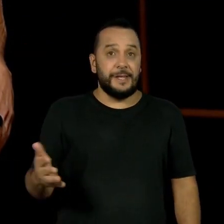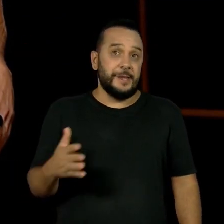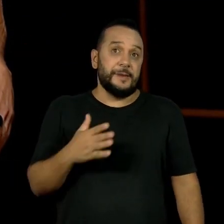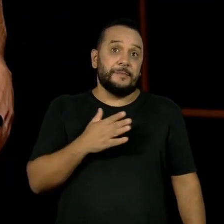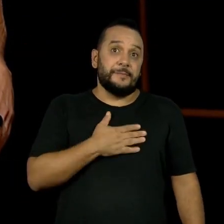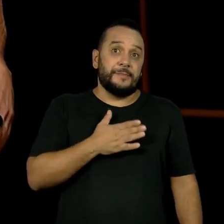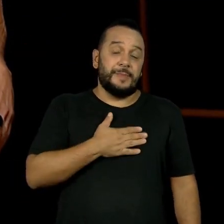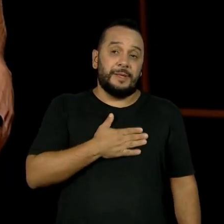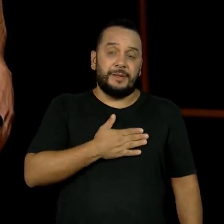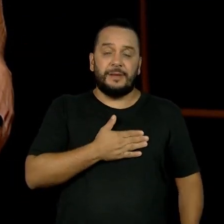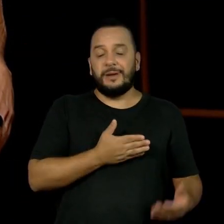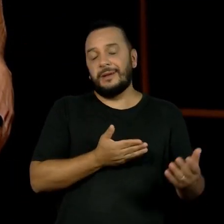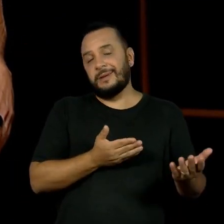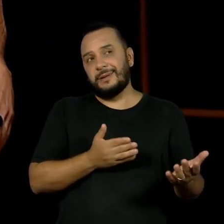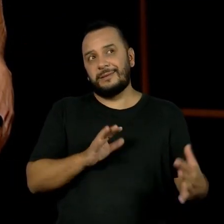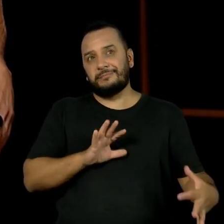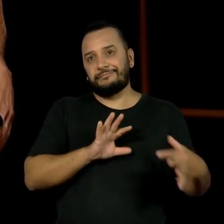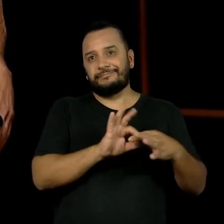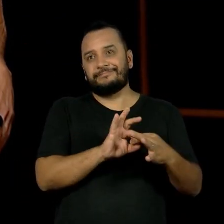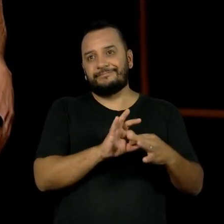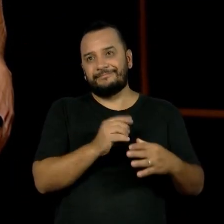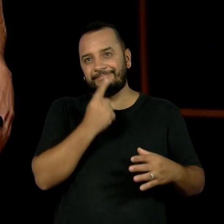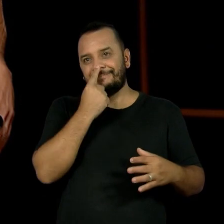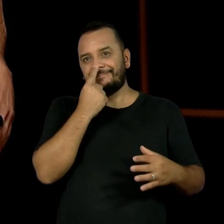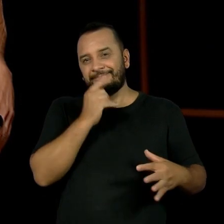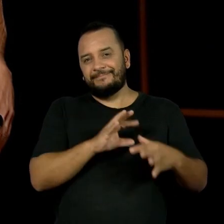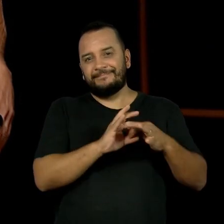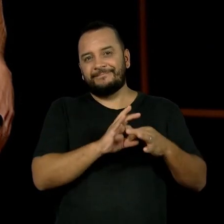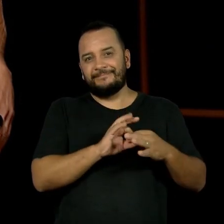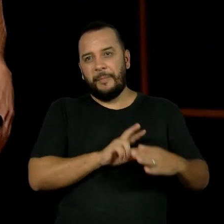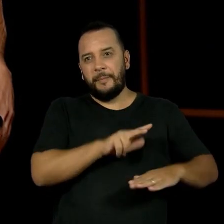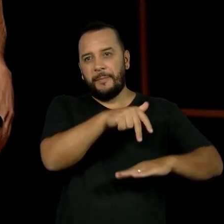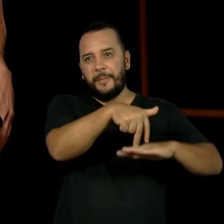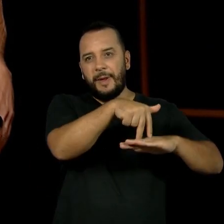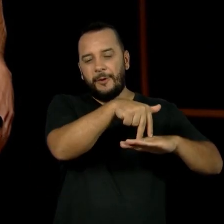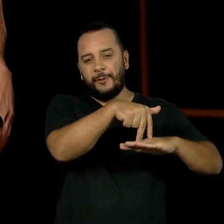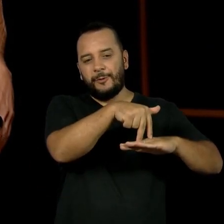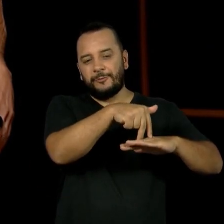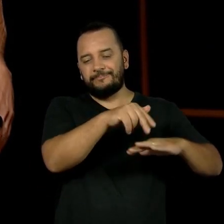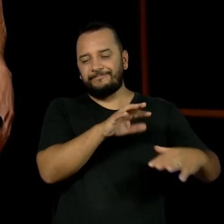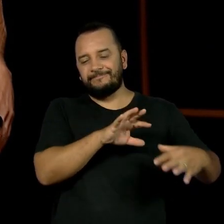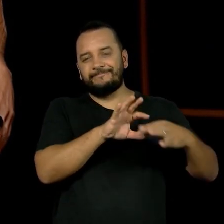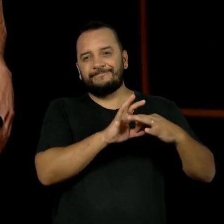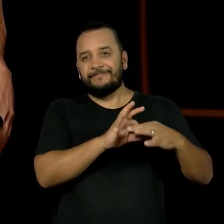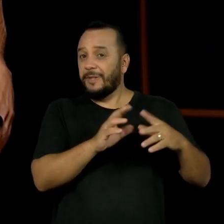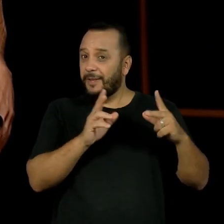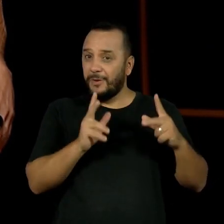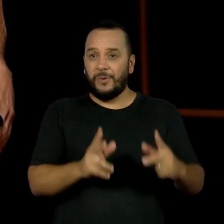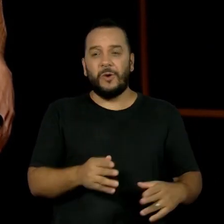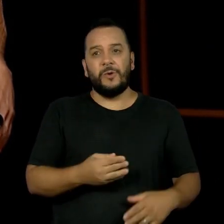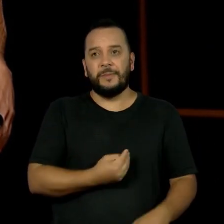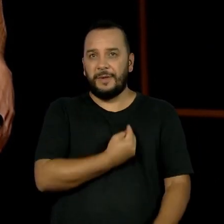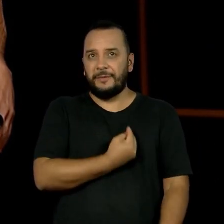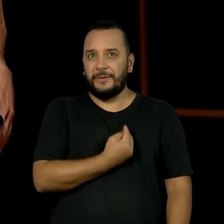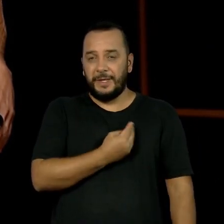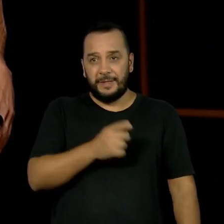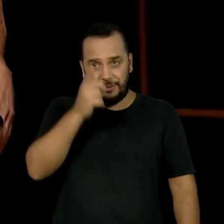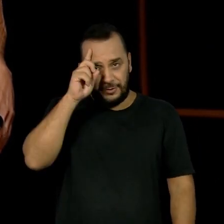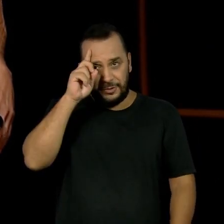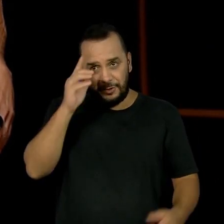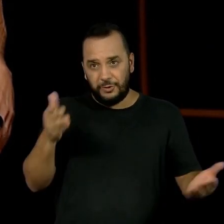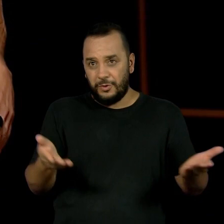relação com o palco passou muito a ser o dia de hoje. E, assim, a minha entrega para o